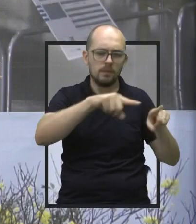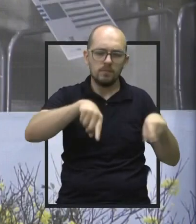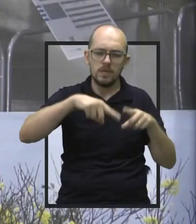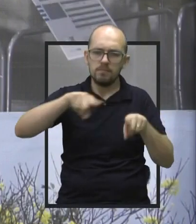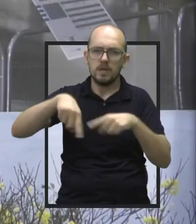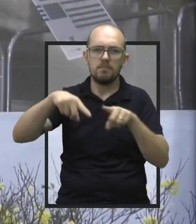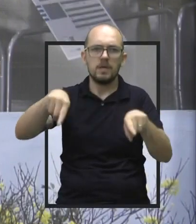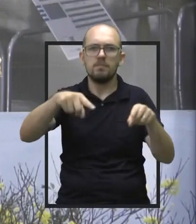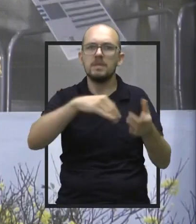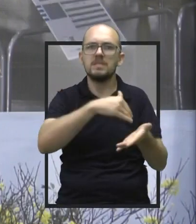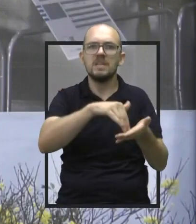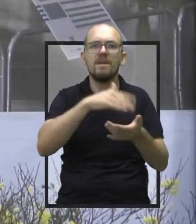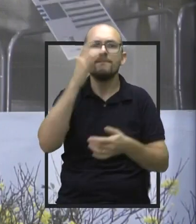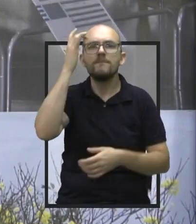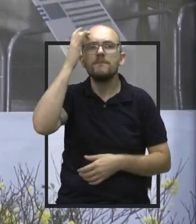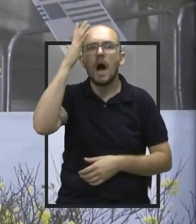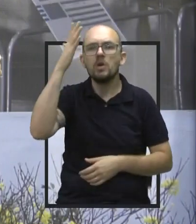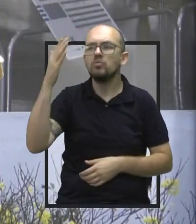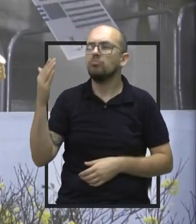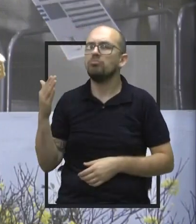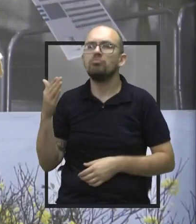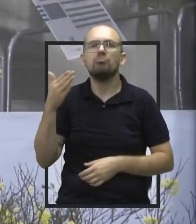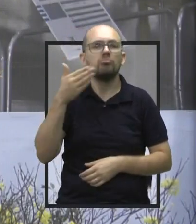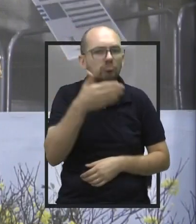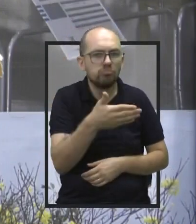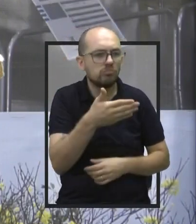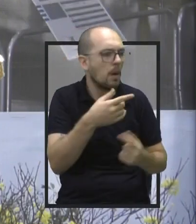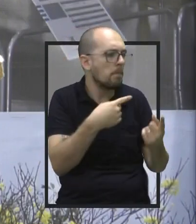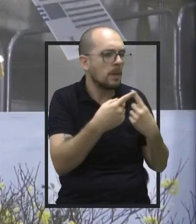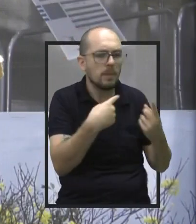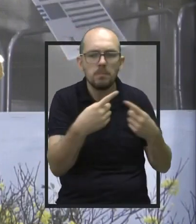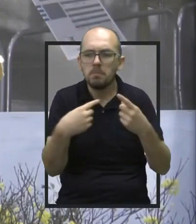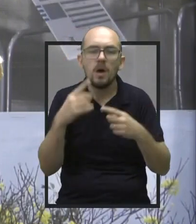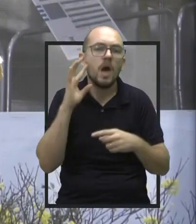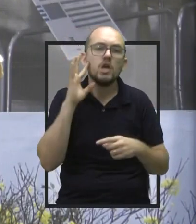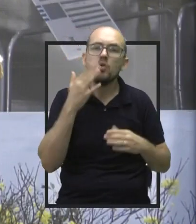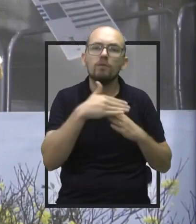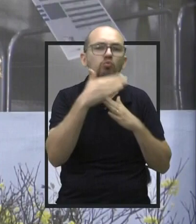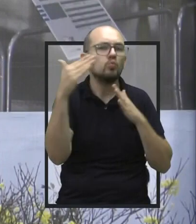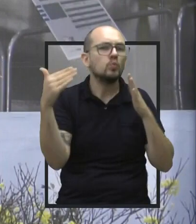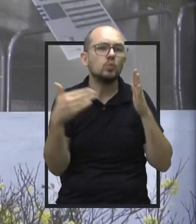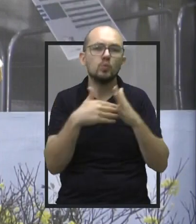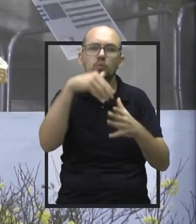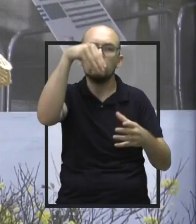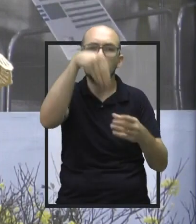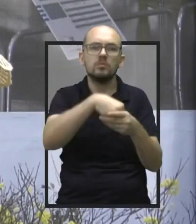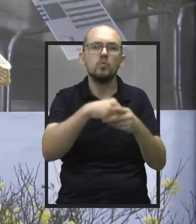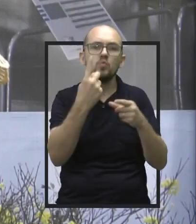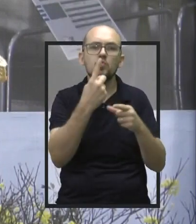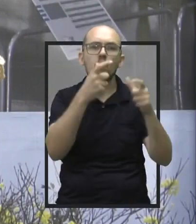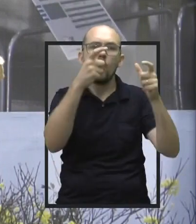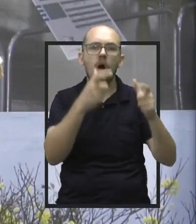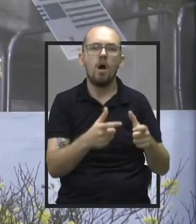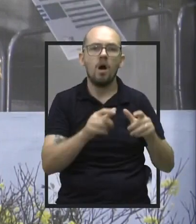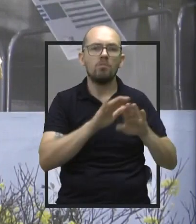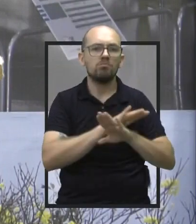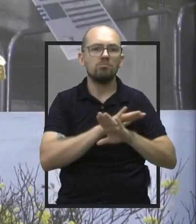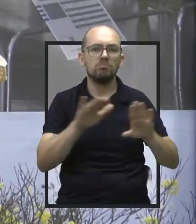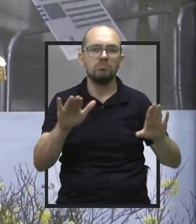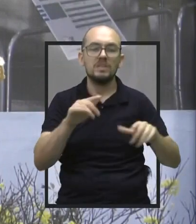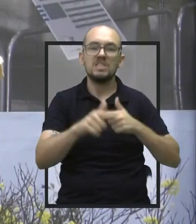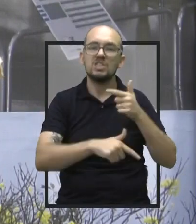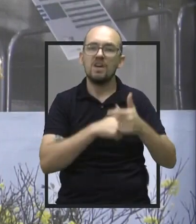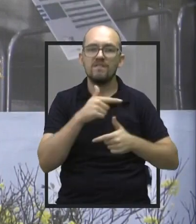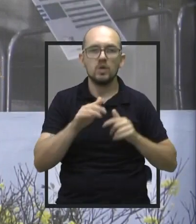para os moradores da cidade, que ele iria ali e dali mesmo ele já poderia resolver tudo que ele tem que resolver no âmbito de